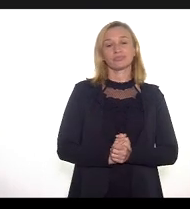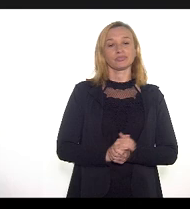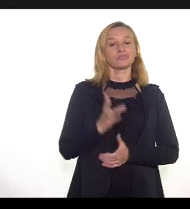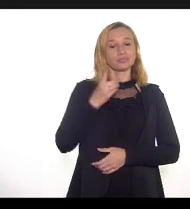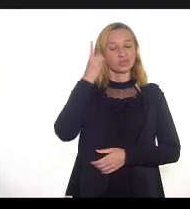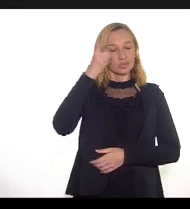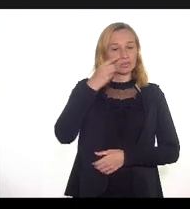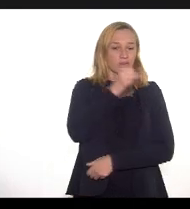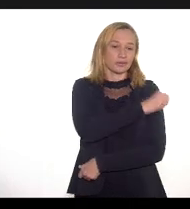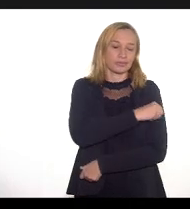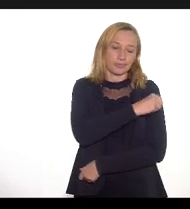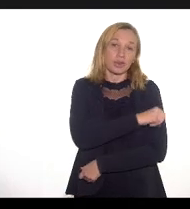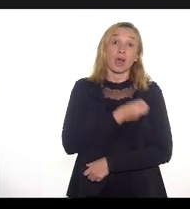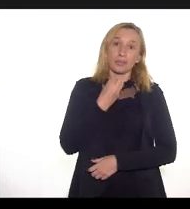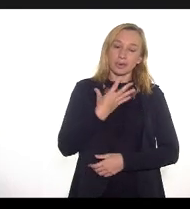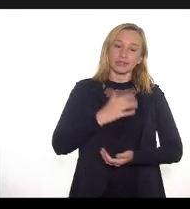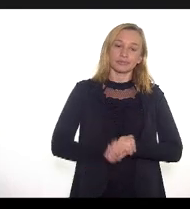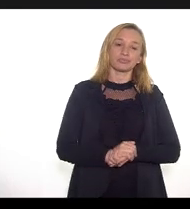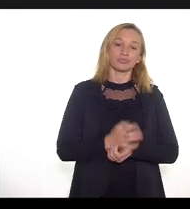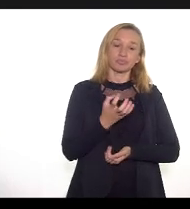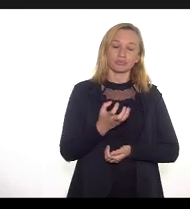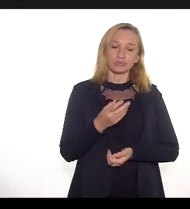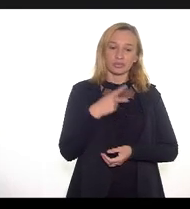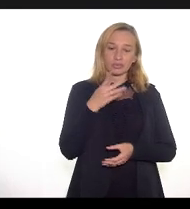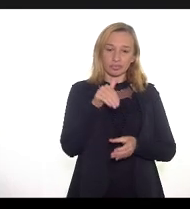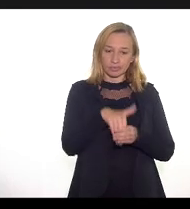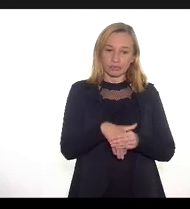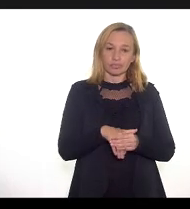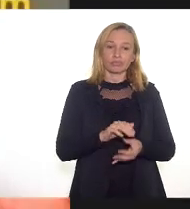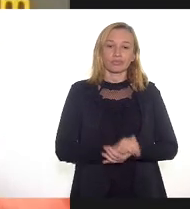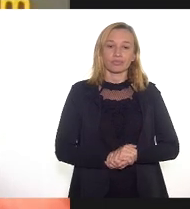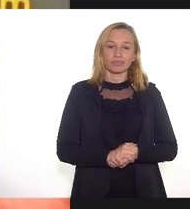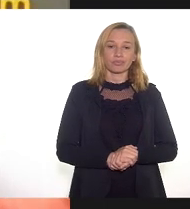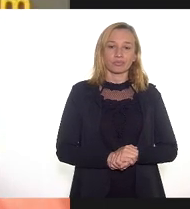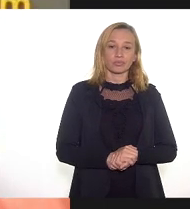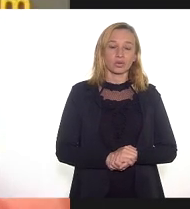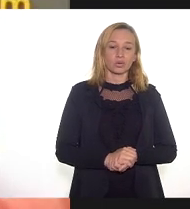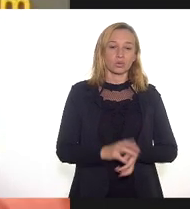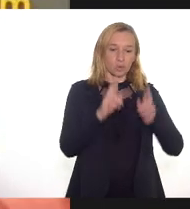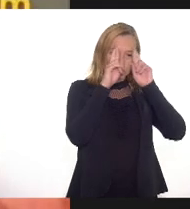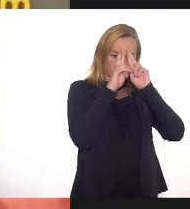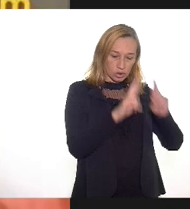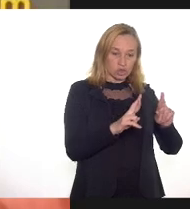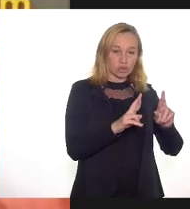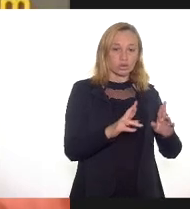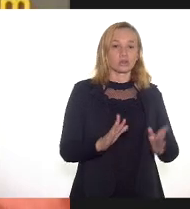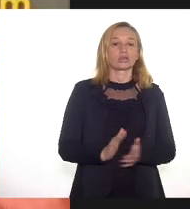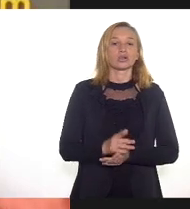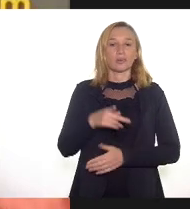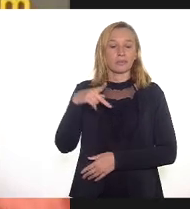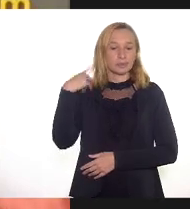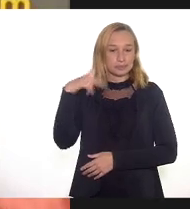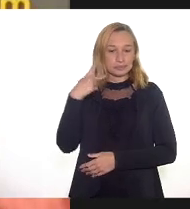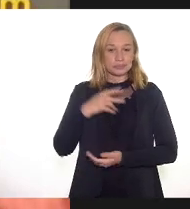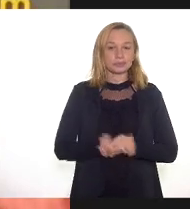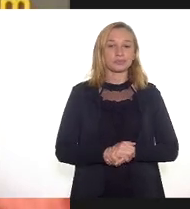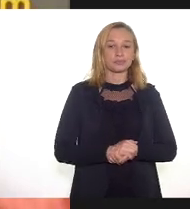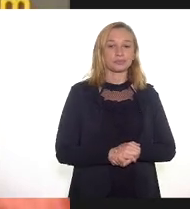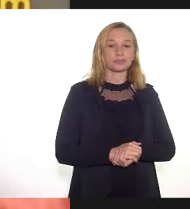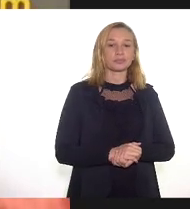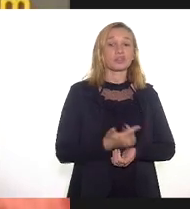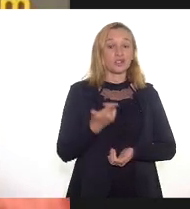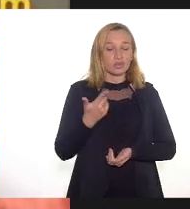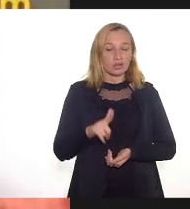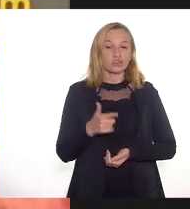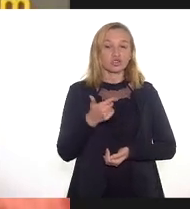favor. Bem, quero declarar aqui meu voto, né, com todo o respeito ao parlamento. Eu quero aqui